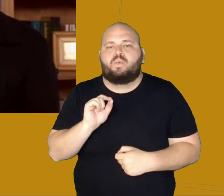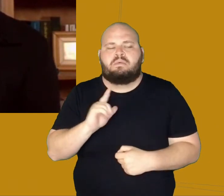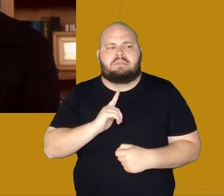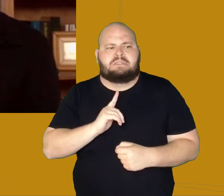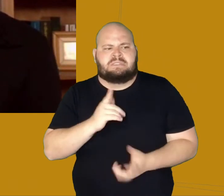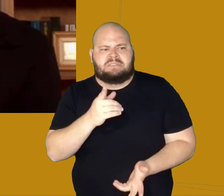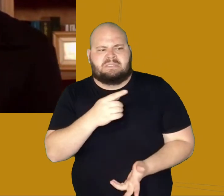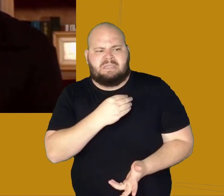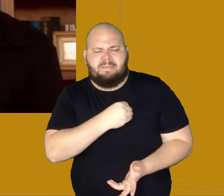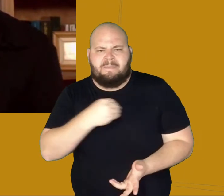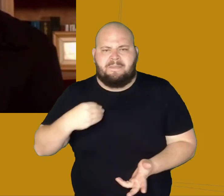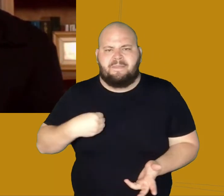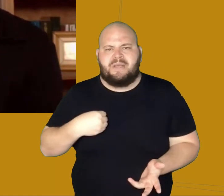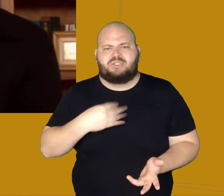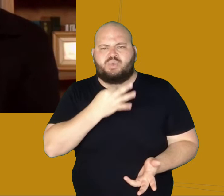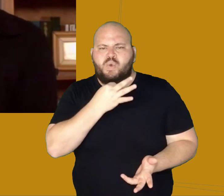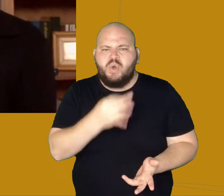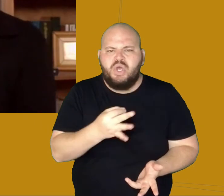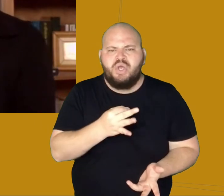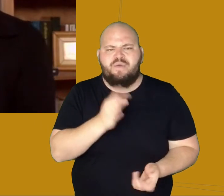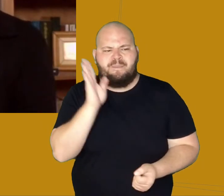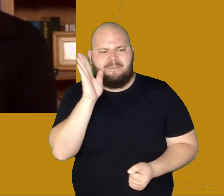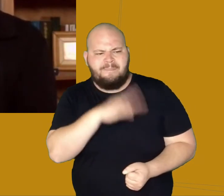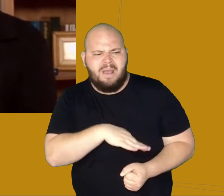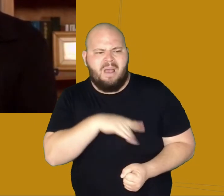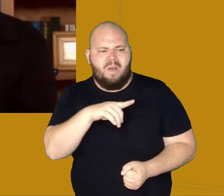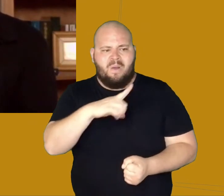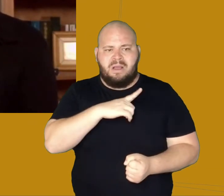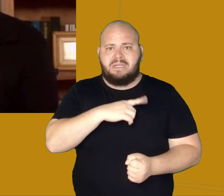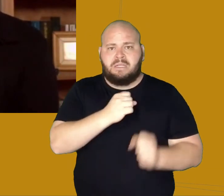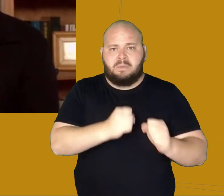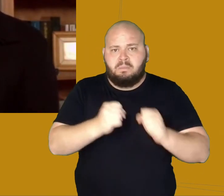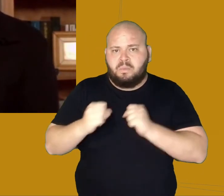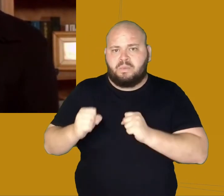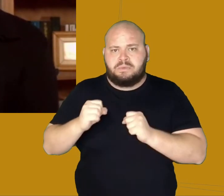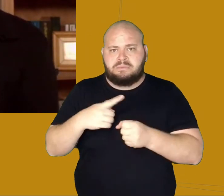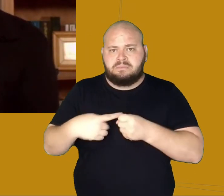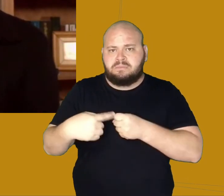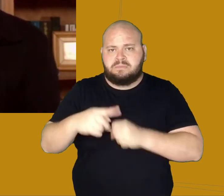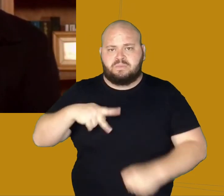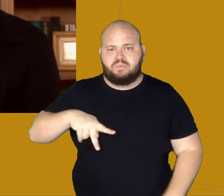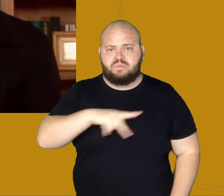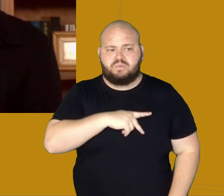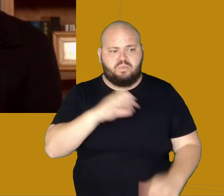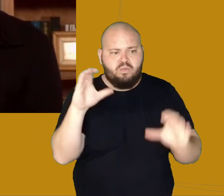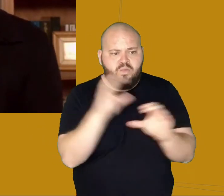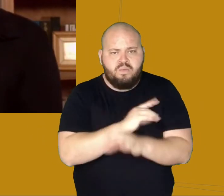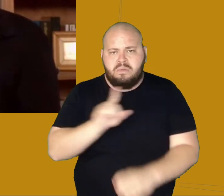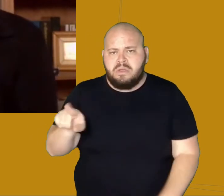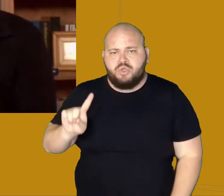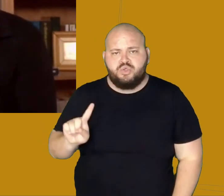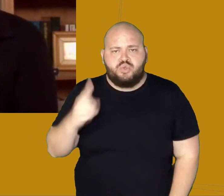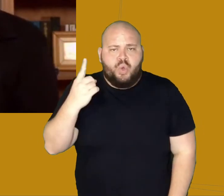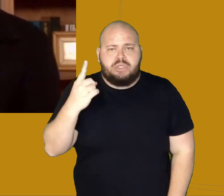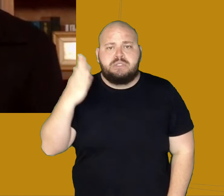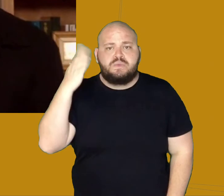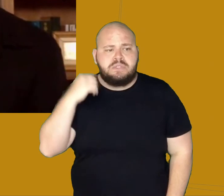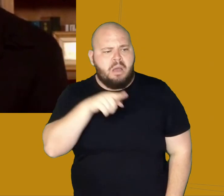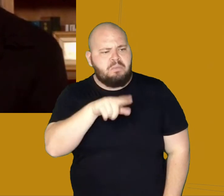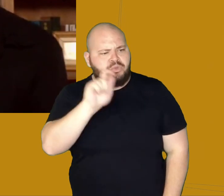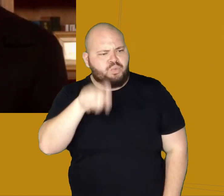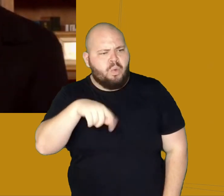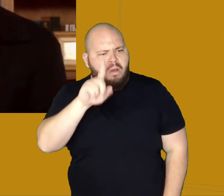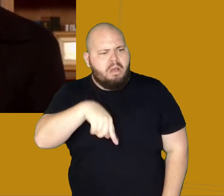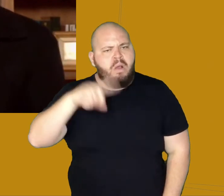representado como um terrível médico. Ele possui um poder absoluto sobre a população, decidindo sozinho quem é louco ou quem não